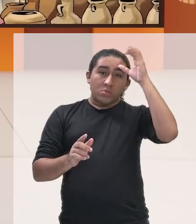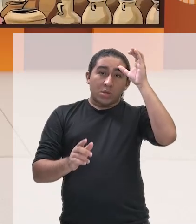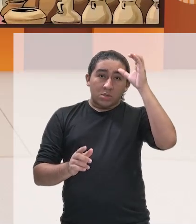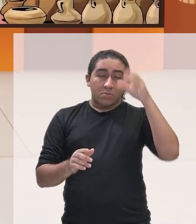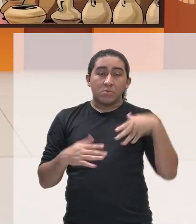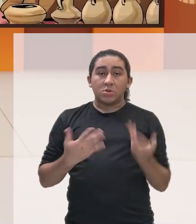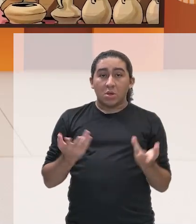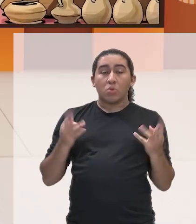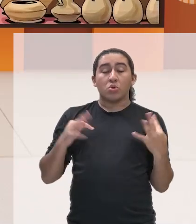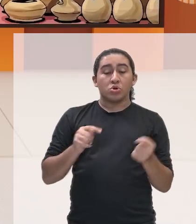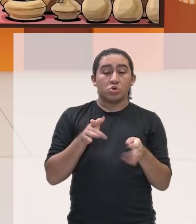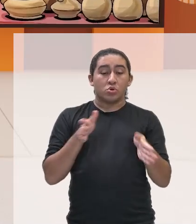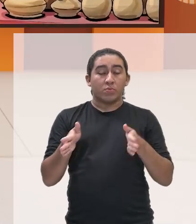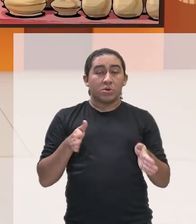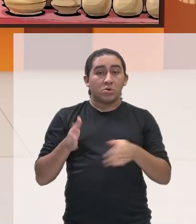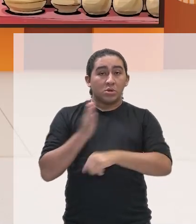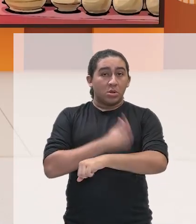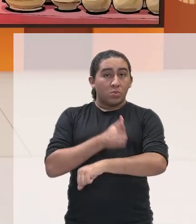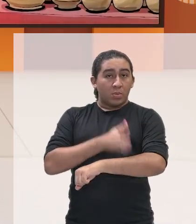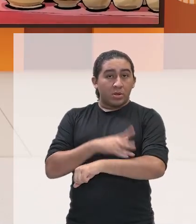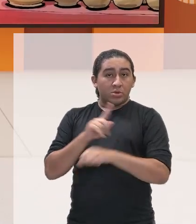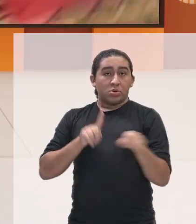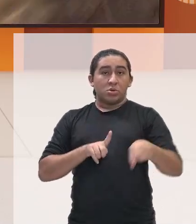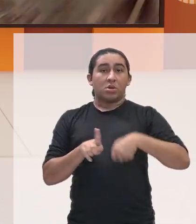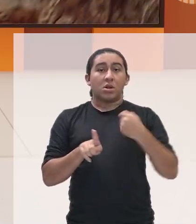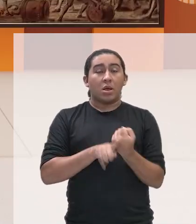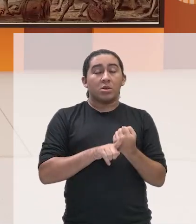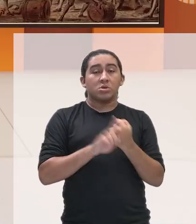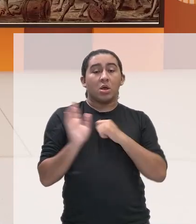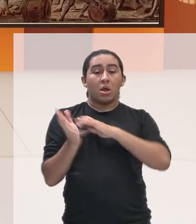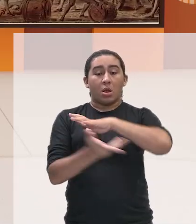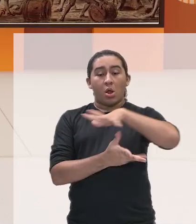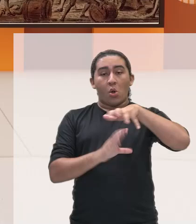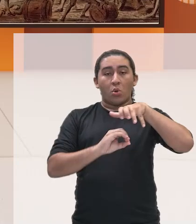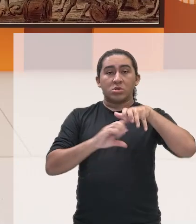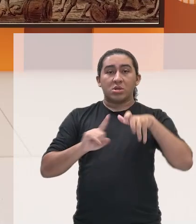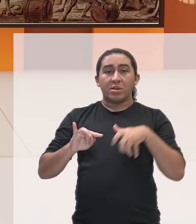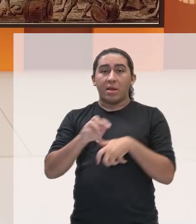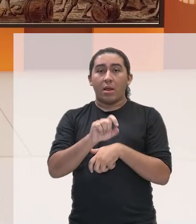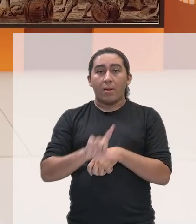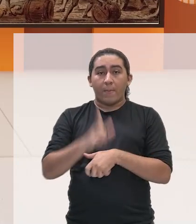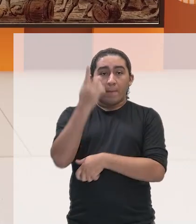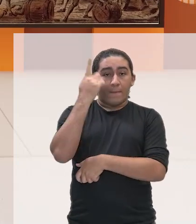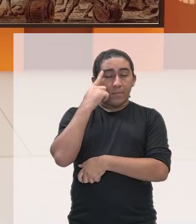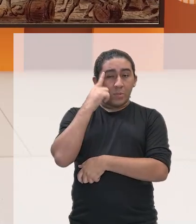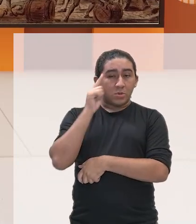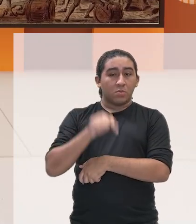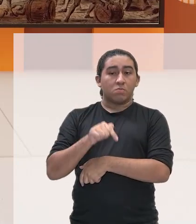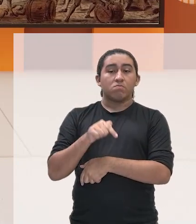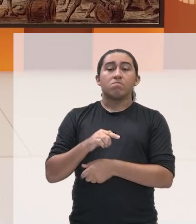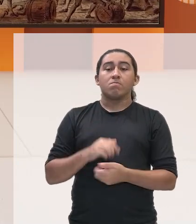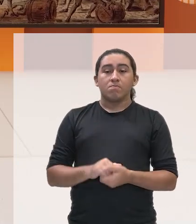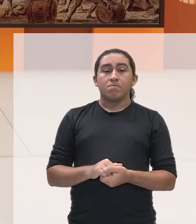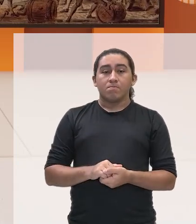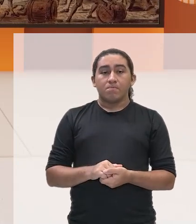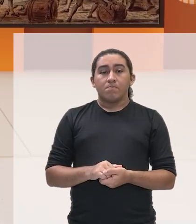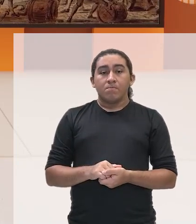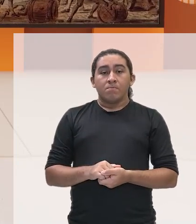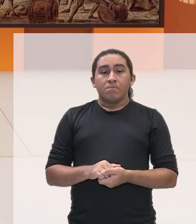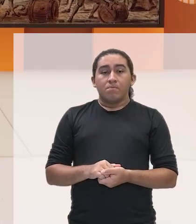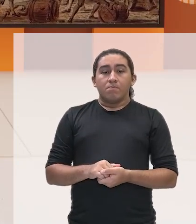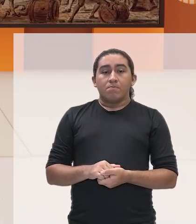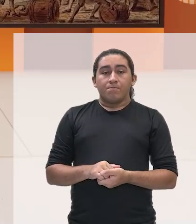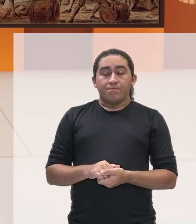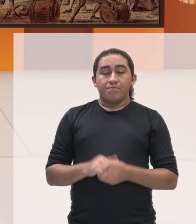Idade Média, na sociedade ocidental, a sociedade esteve ali sob a égide